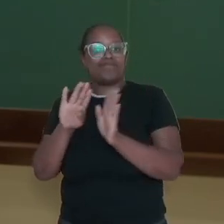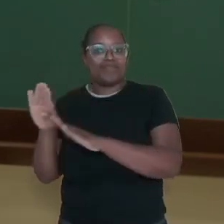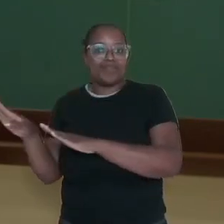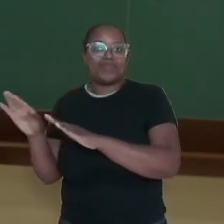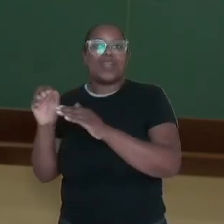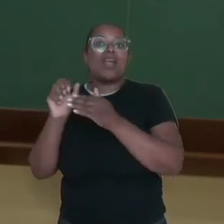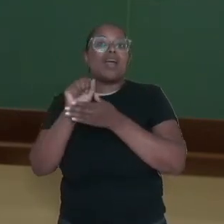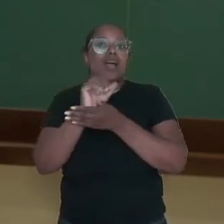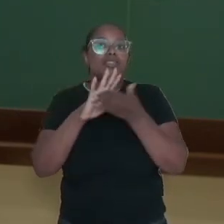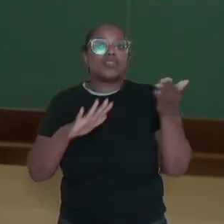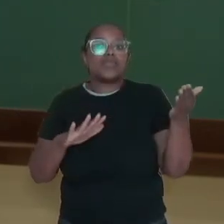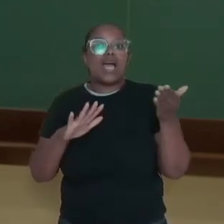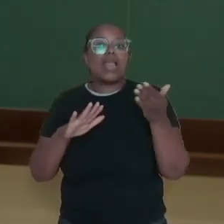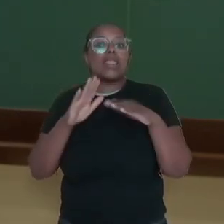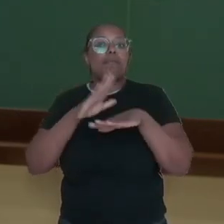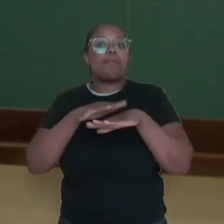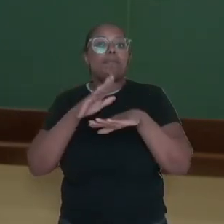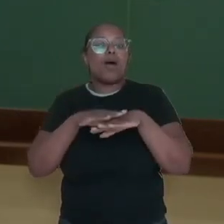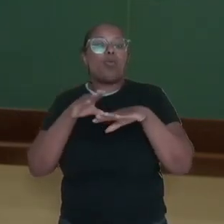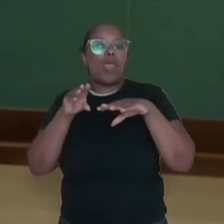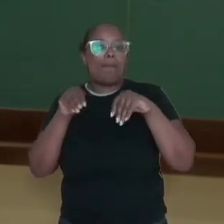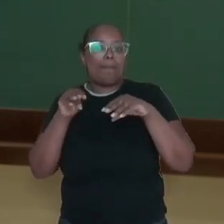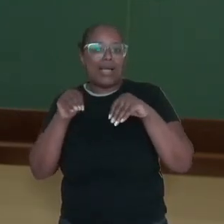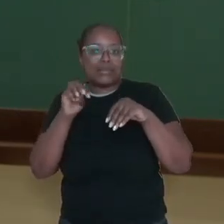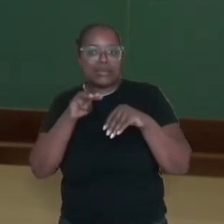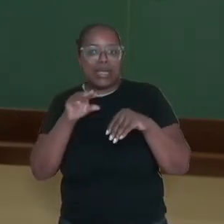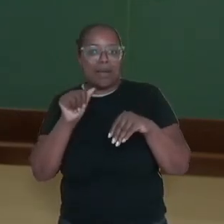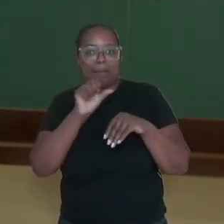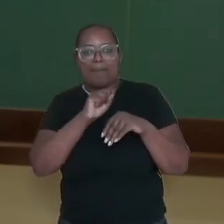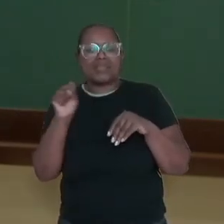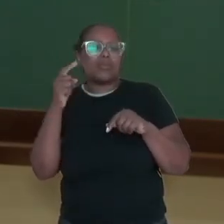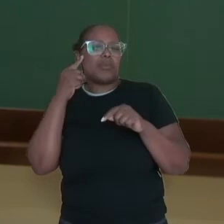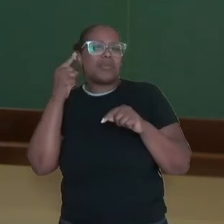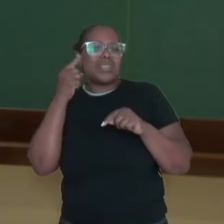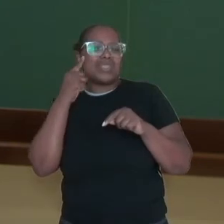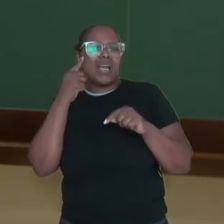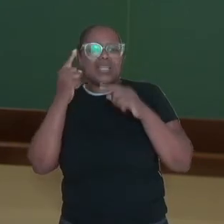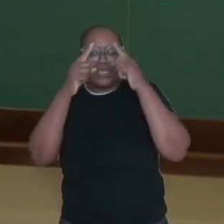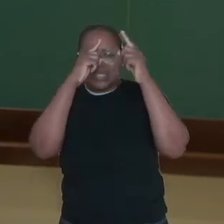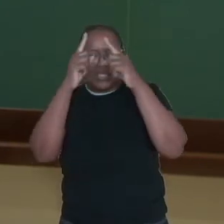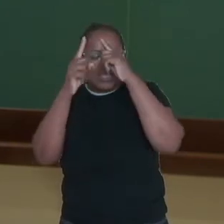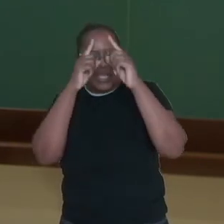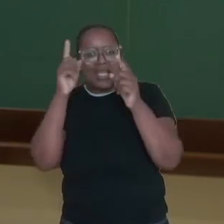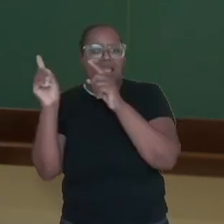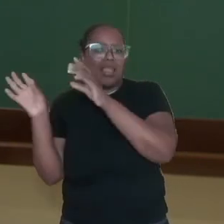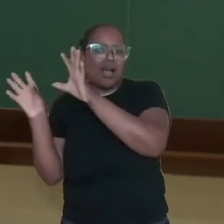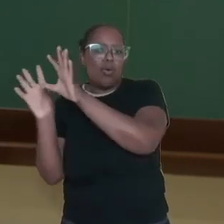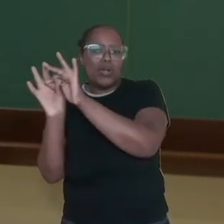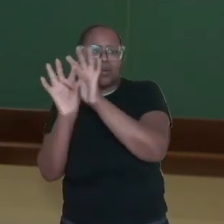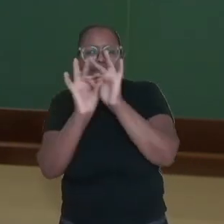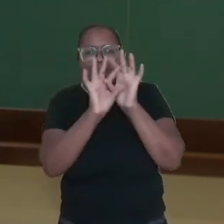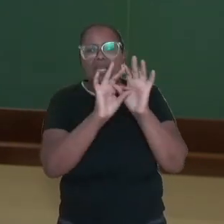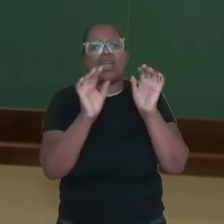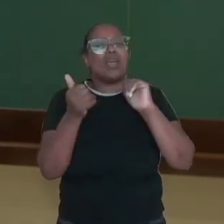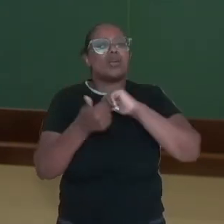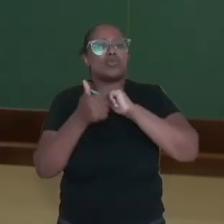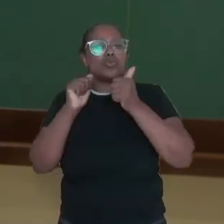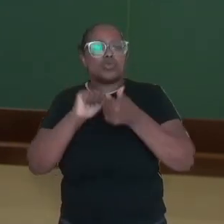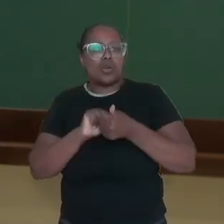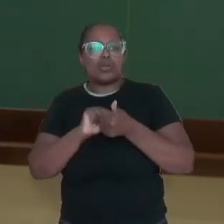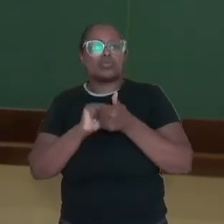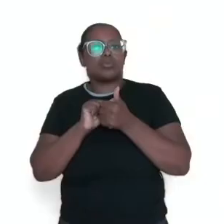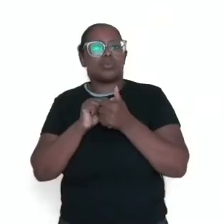Atividade mão na massa agora. Vamos pensar um pouquinho nessa ideia da Olimpíada e os jogos eletrônicos, os